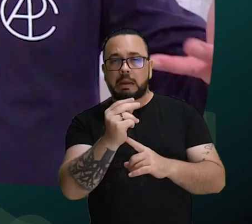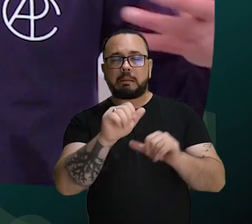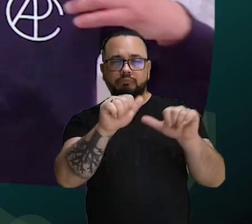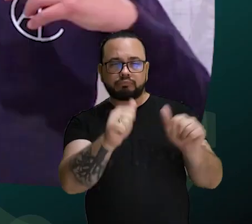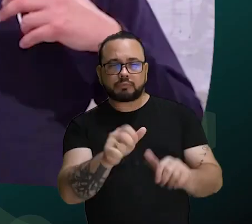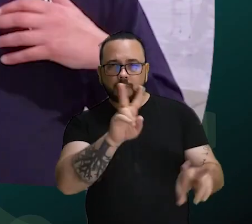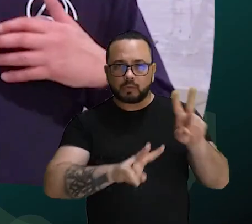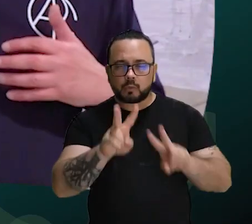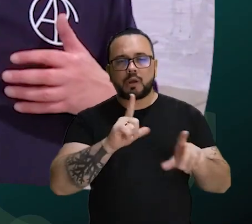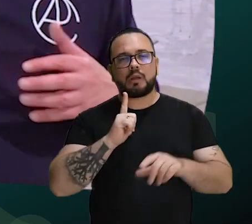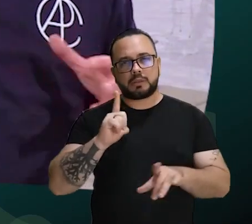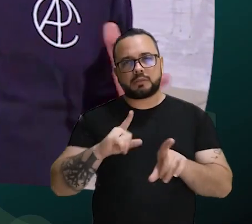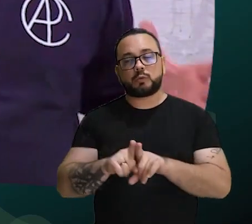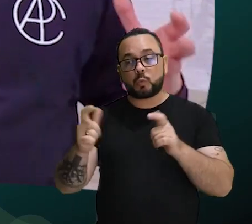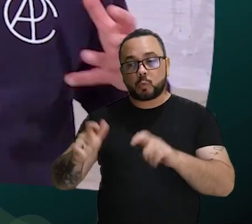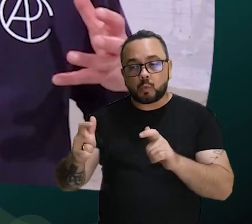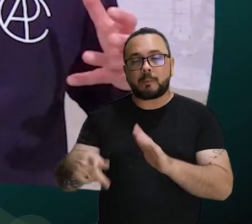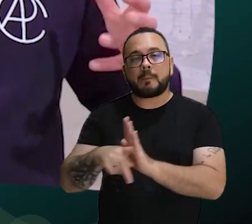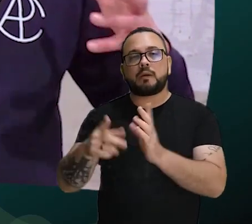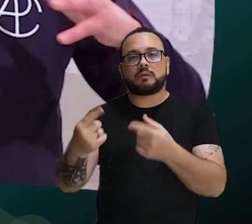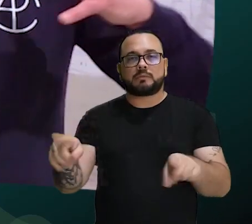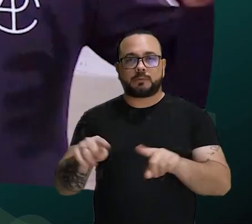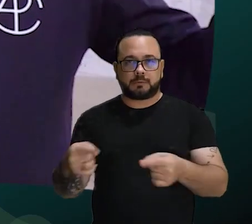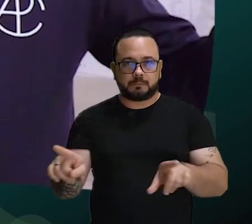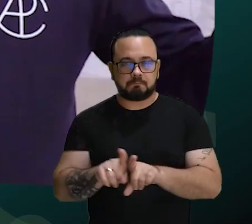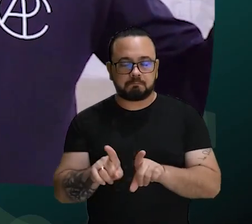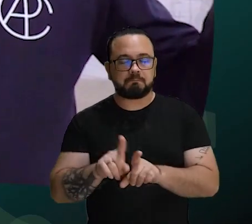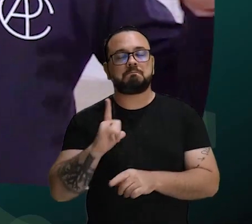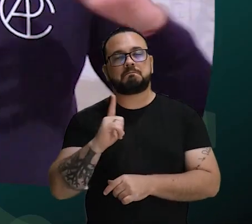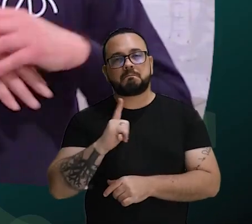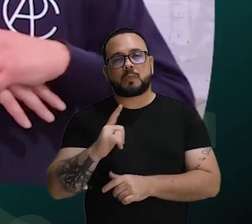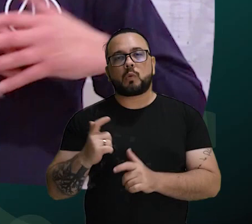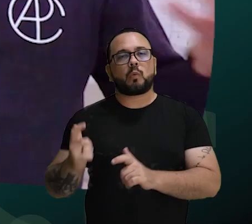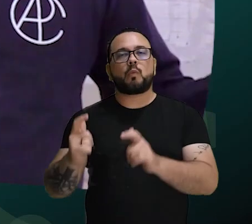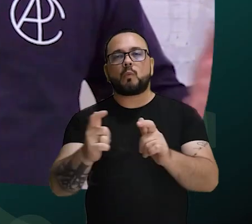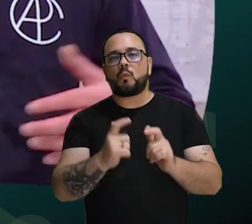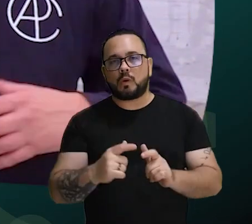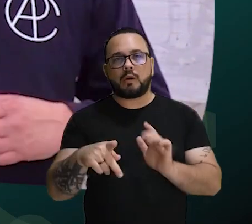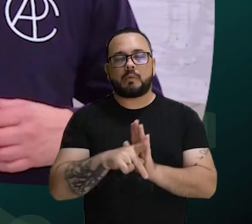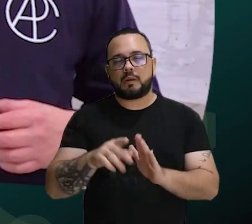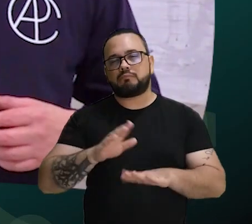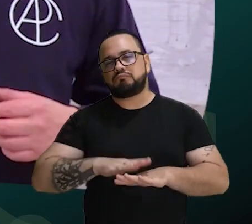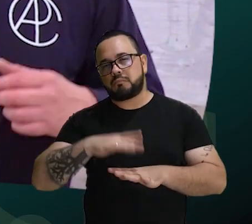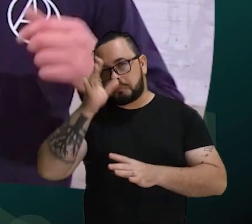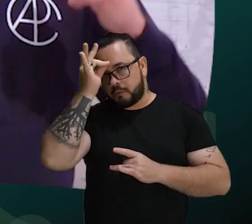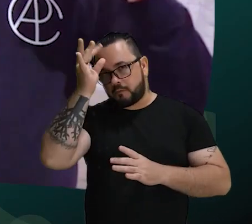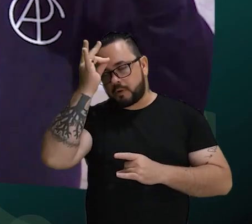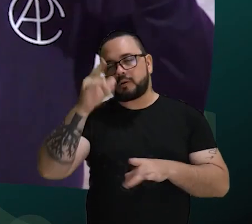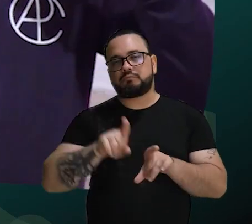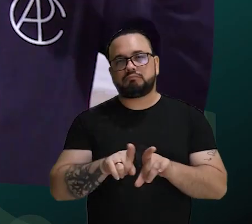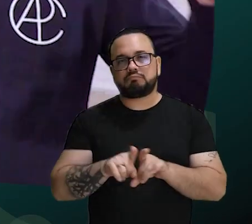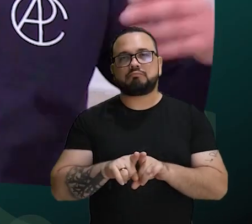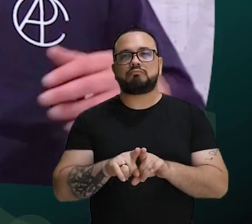de música também, a gente tem espaços dedicados para a música. Tem alguns galpões que são multiuso, que a gente usa para performance,